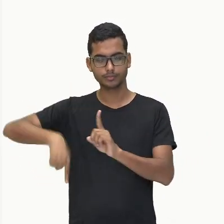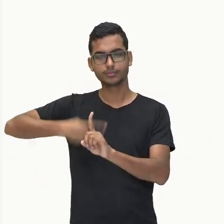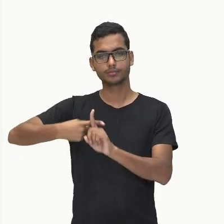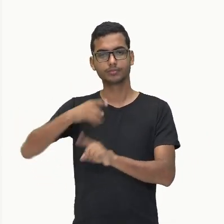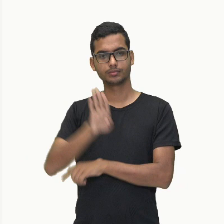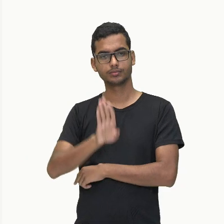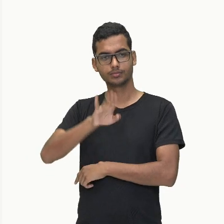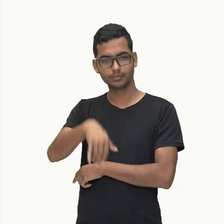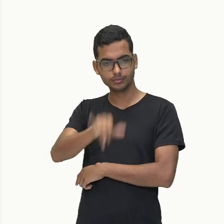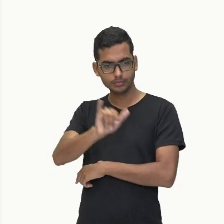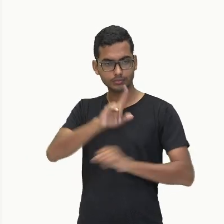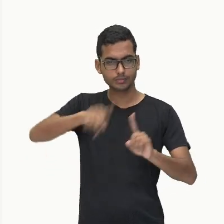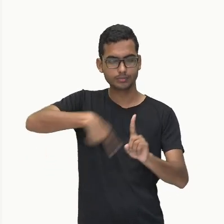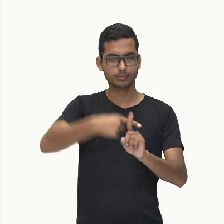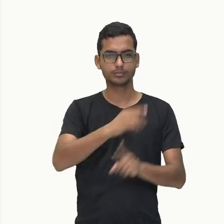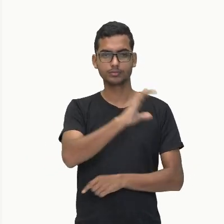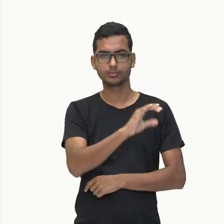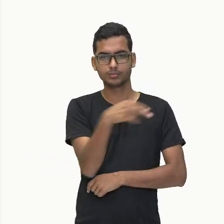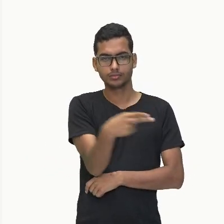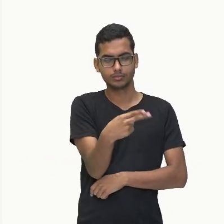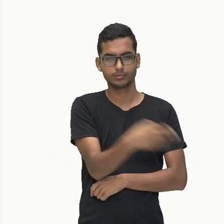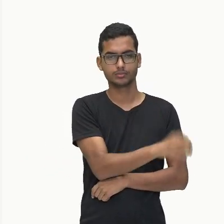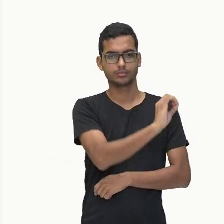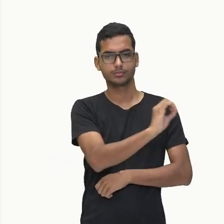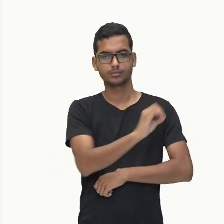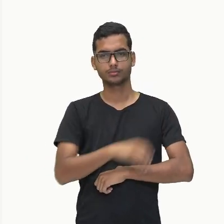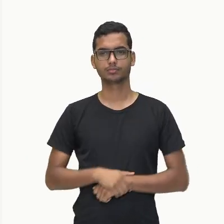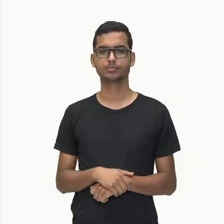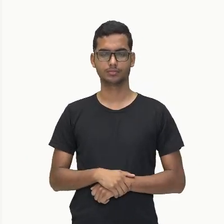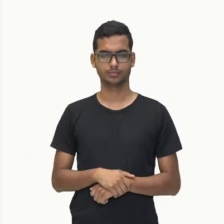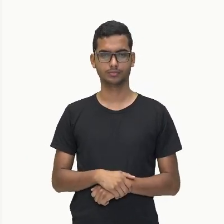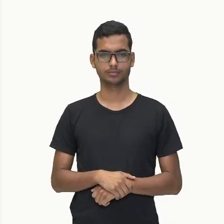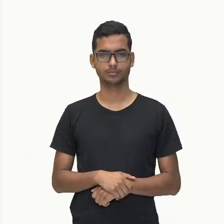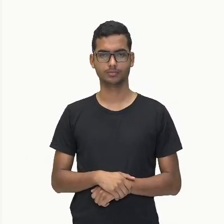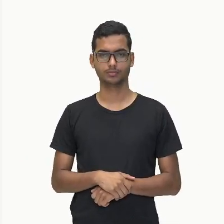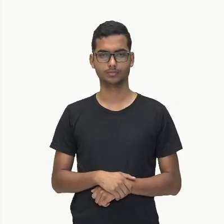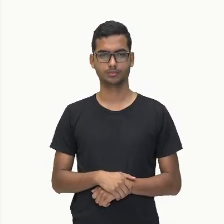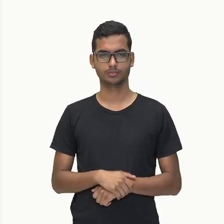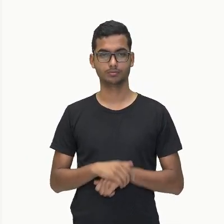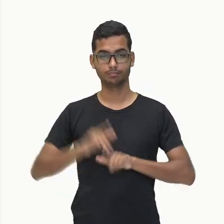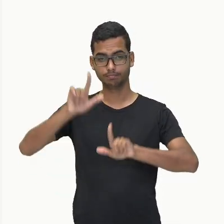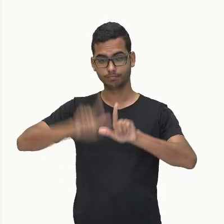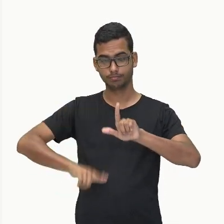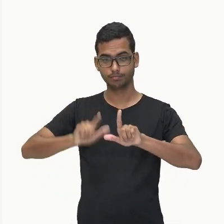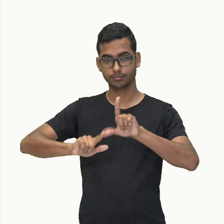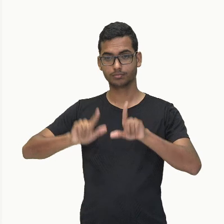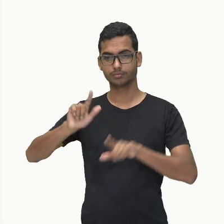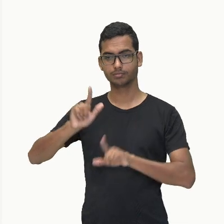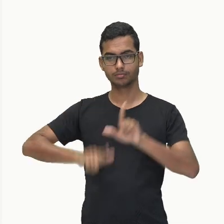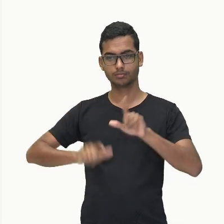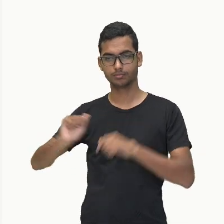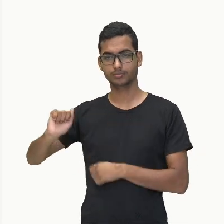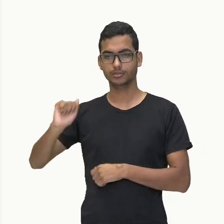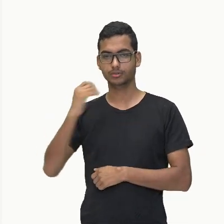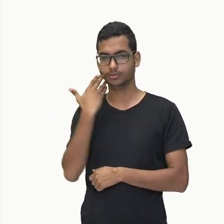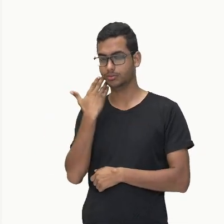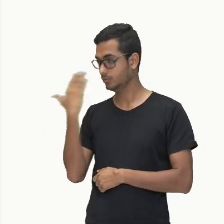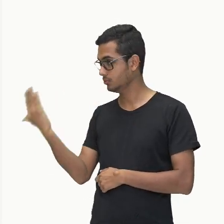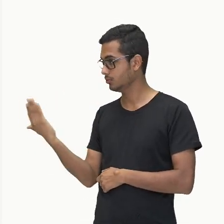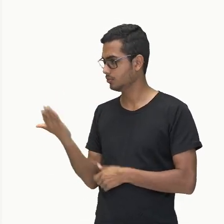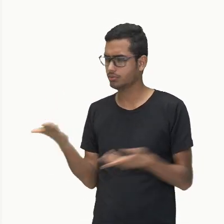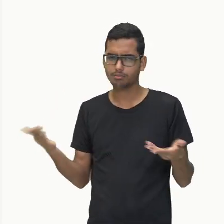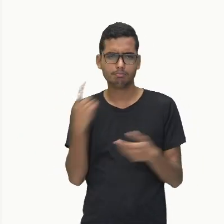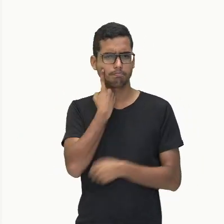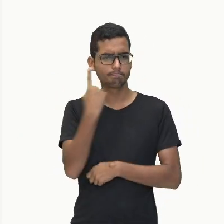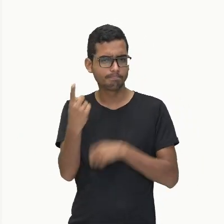AX mais BY mais C igual a 0. Então, no caso da letra A, nós vamos aqui